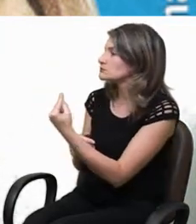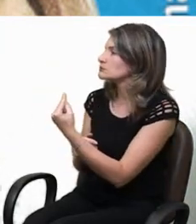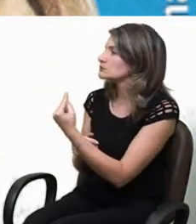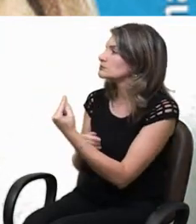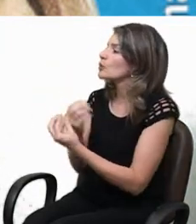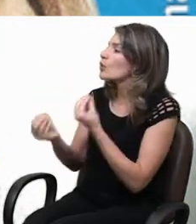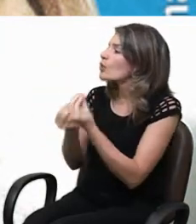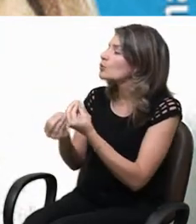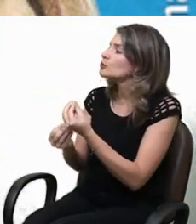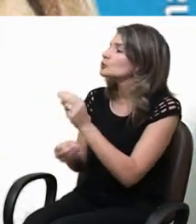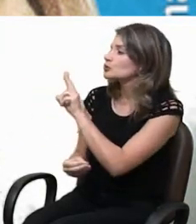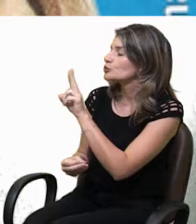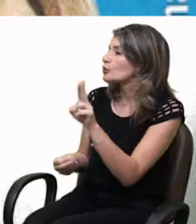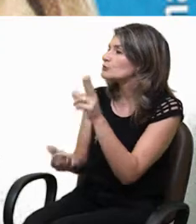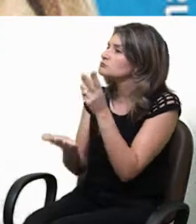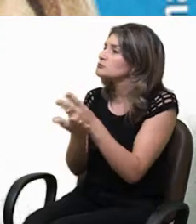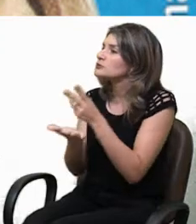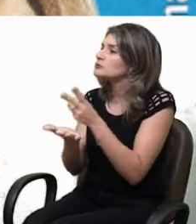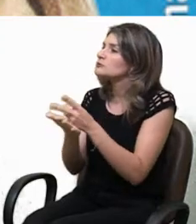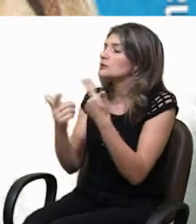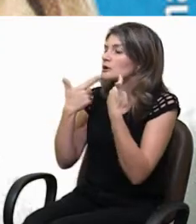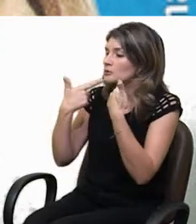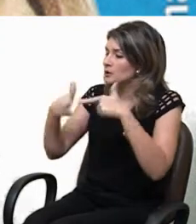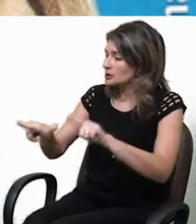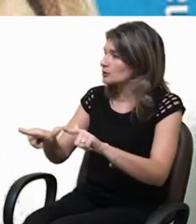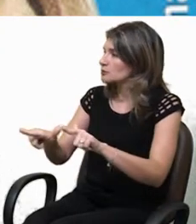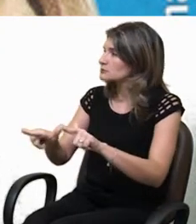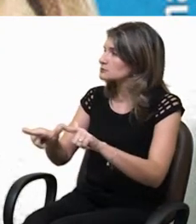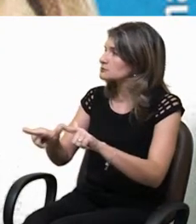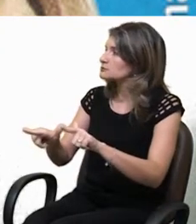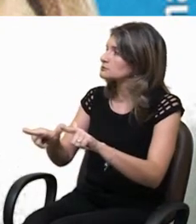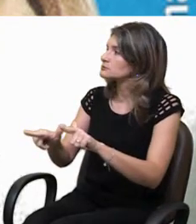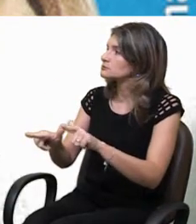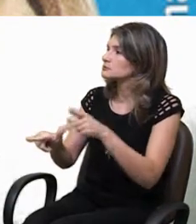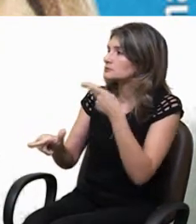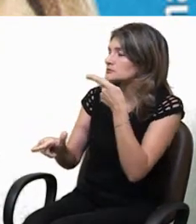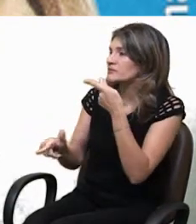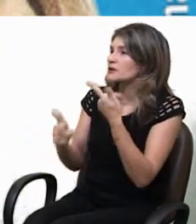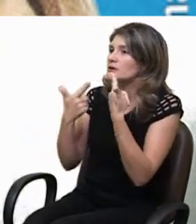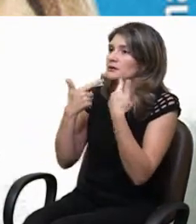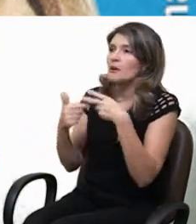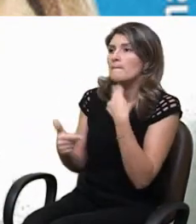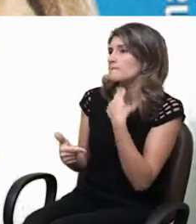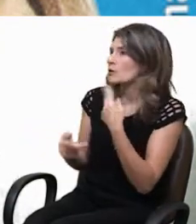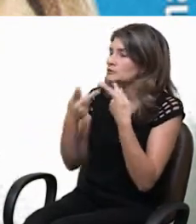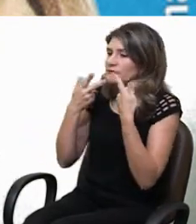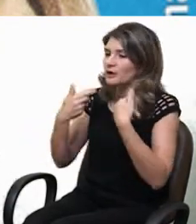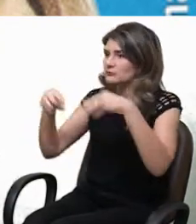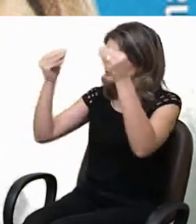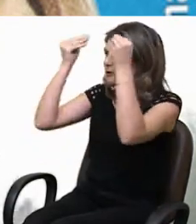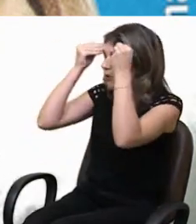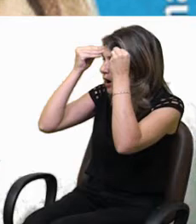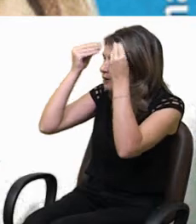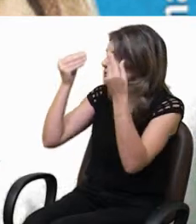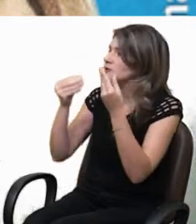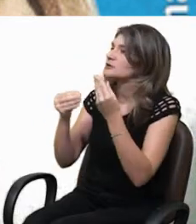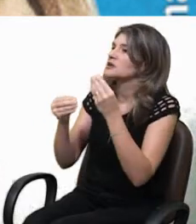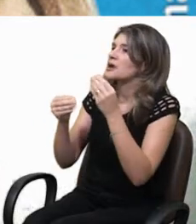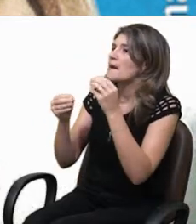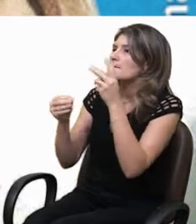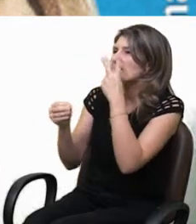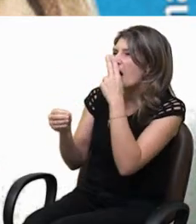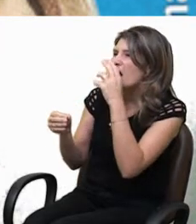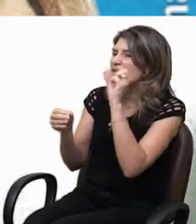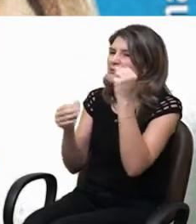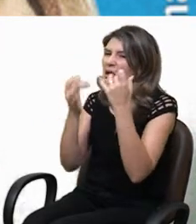né? Como o nome mesmo diz, é uma língua. Então, a gente não pode falar que é uma linguagem, a gente não pode falar